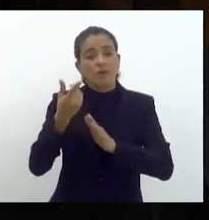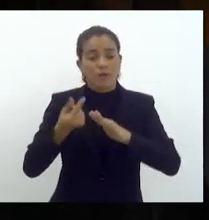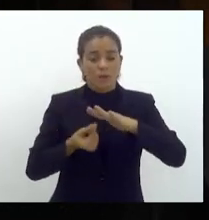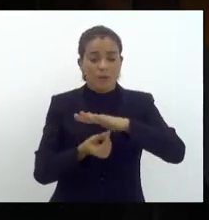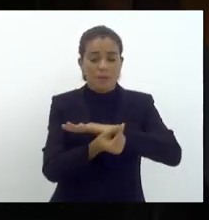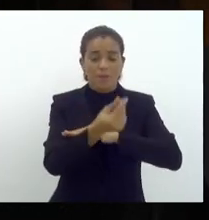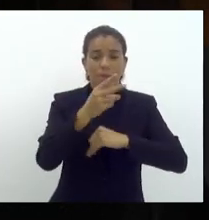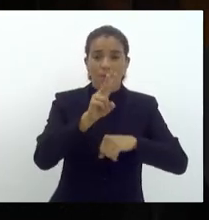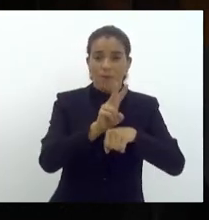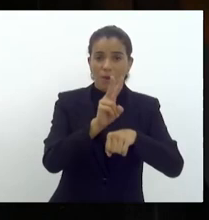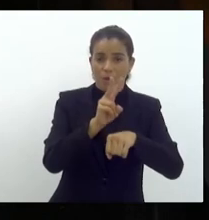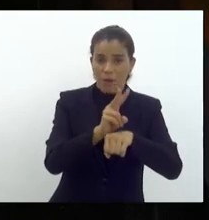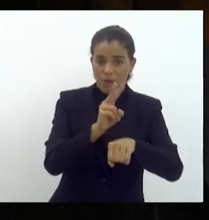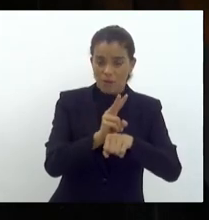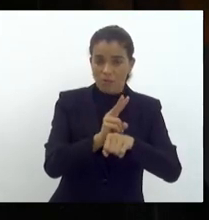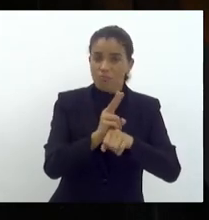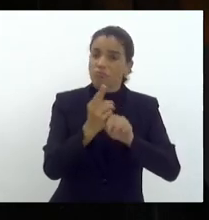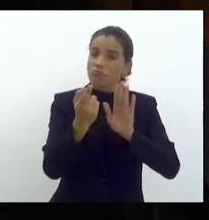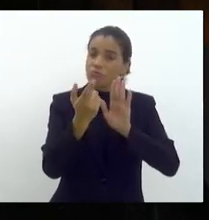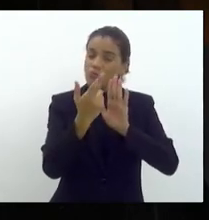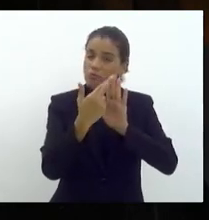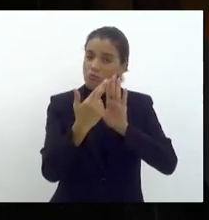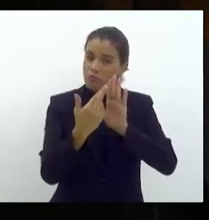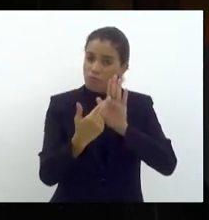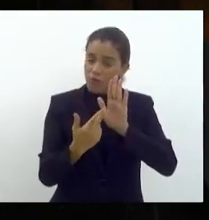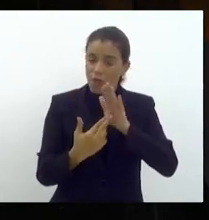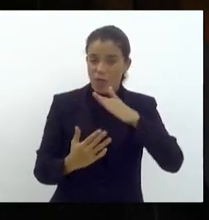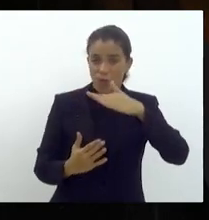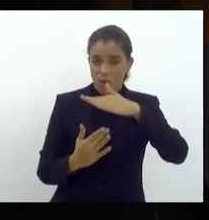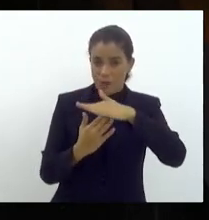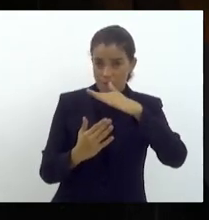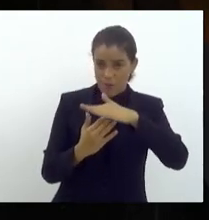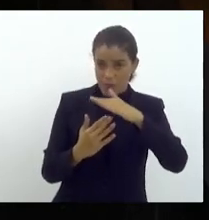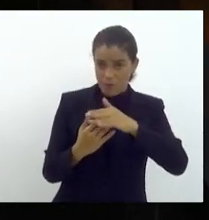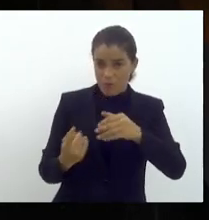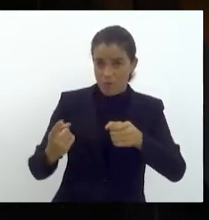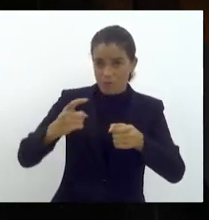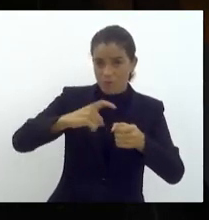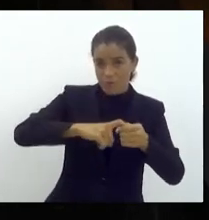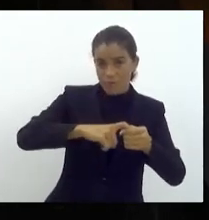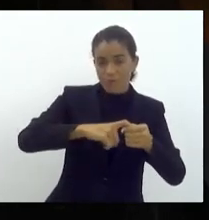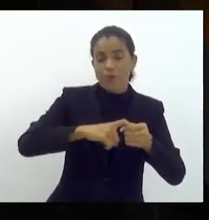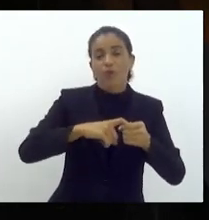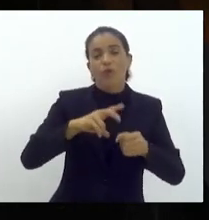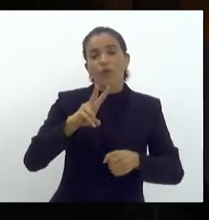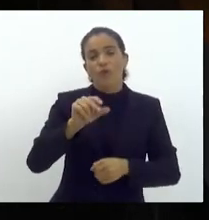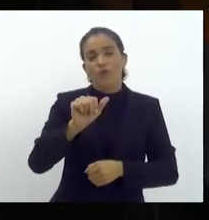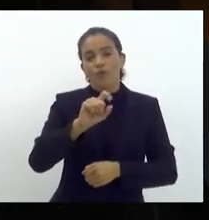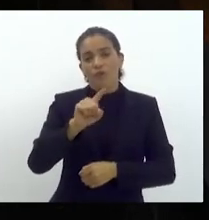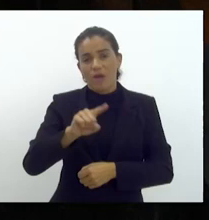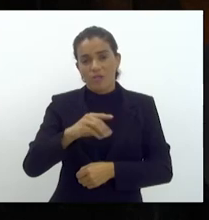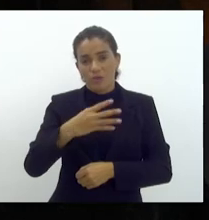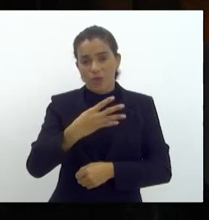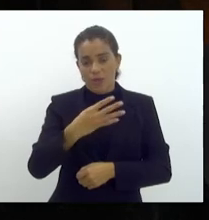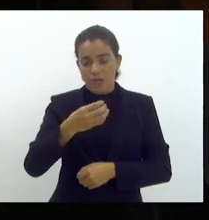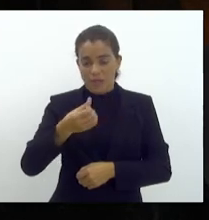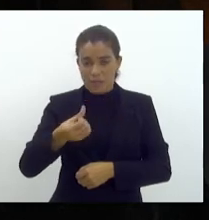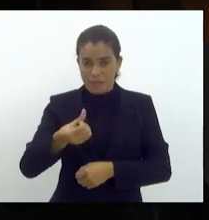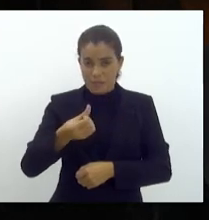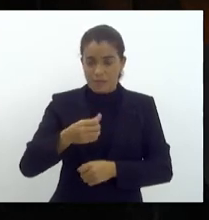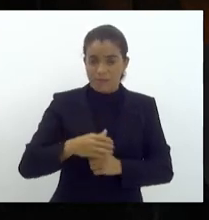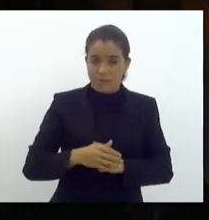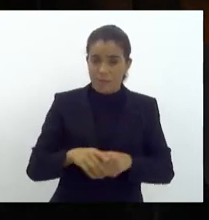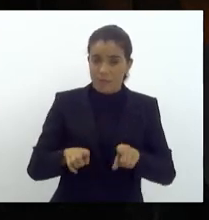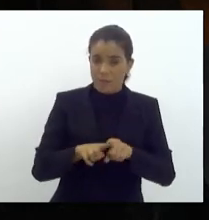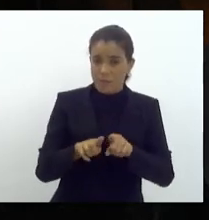temporário nos termos e nos limites do convênio 42 de 16 e no